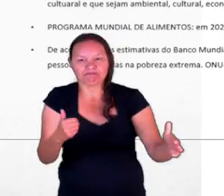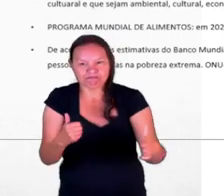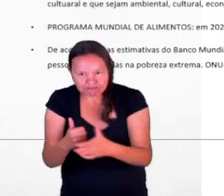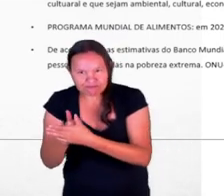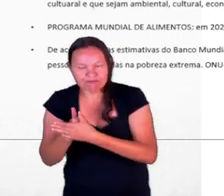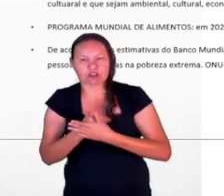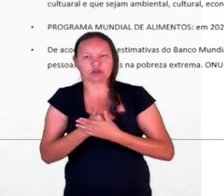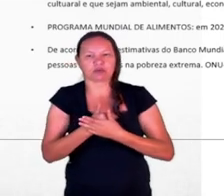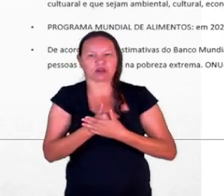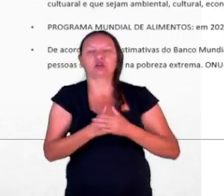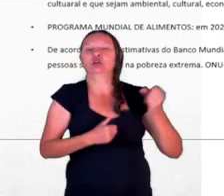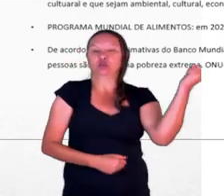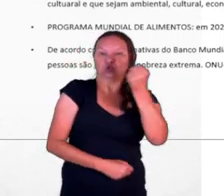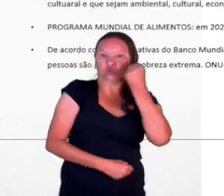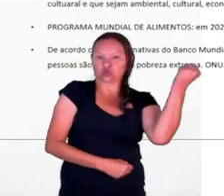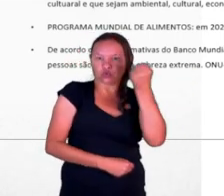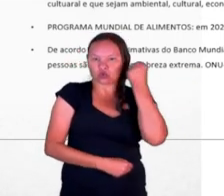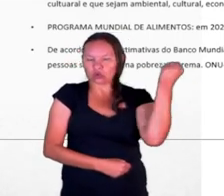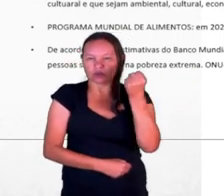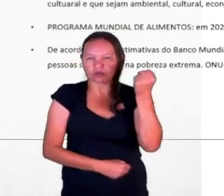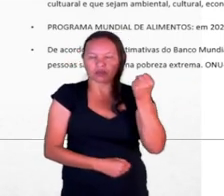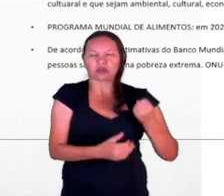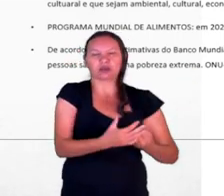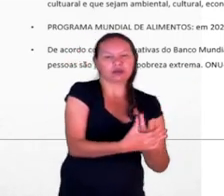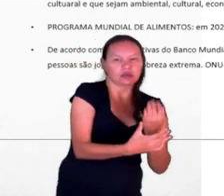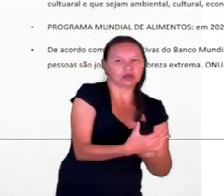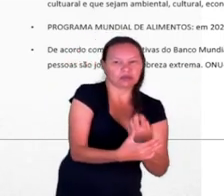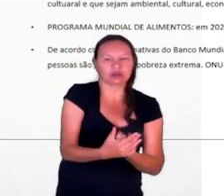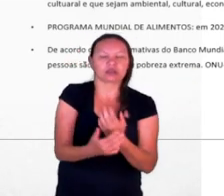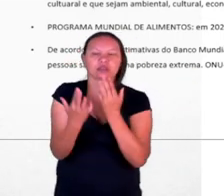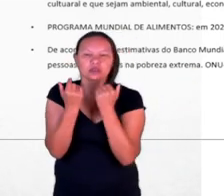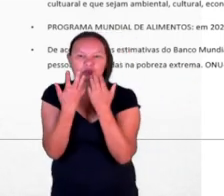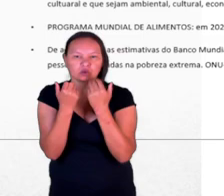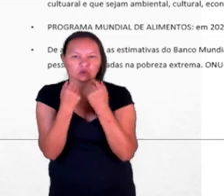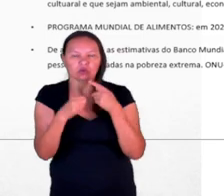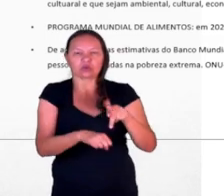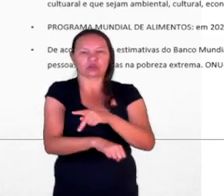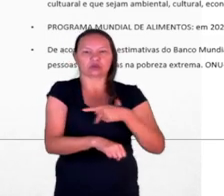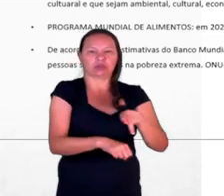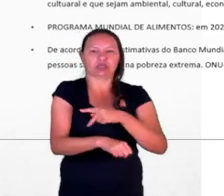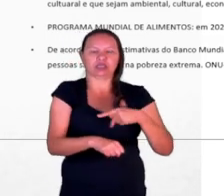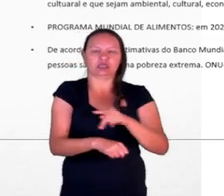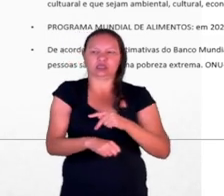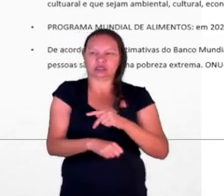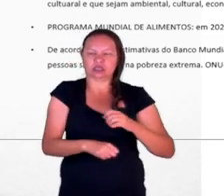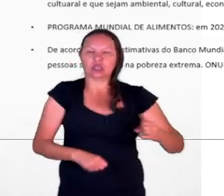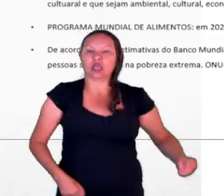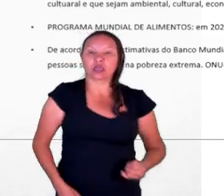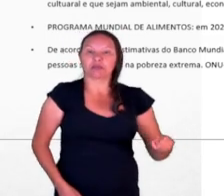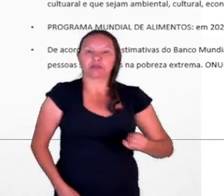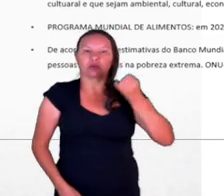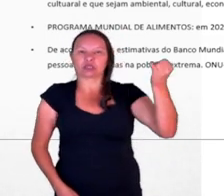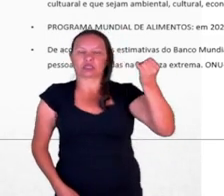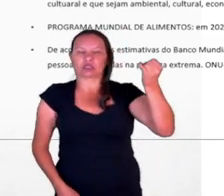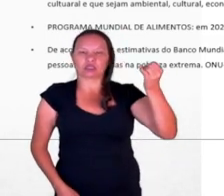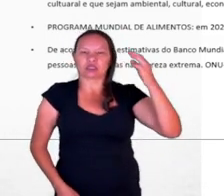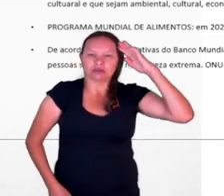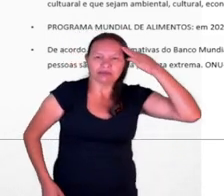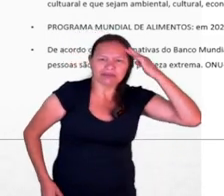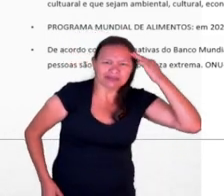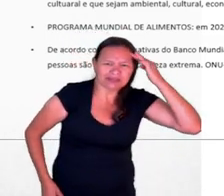eh na produção de alimentos e em outros países então é muito importante nós entendermos